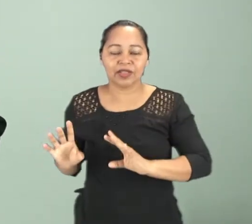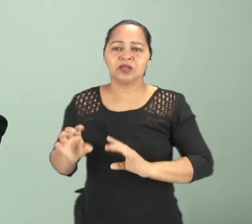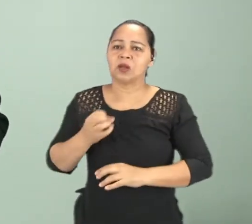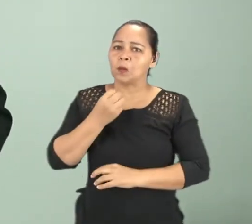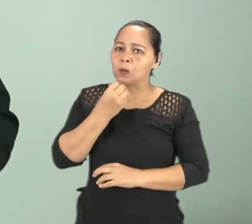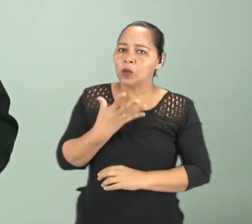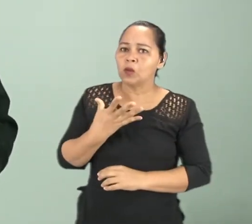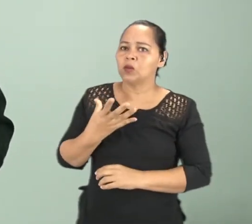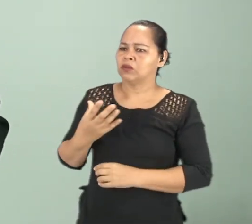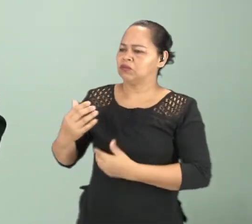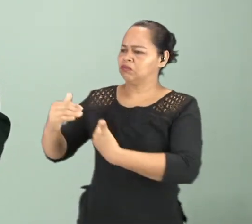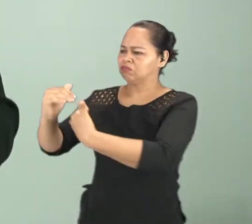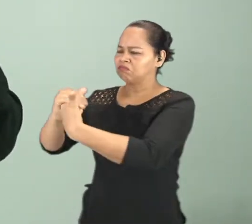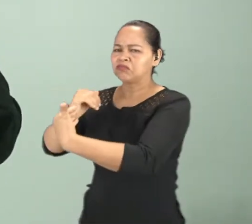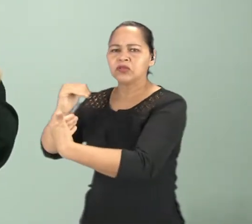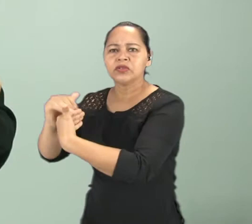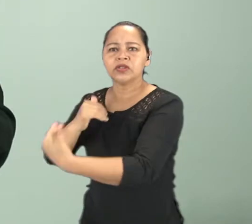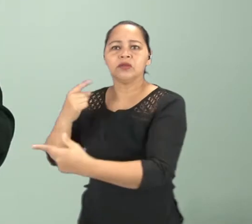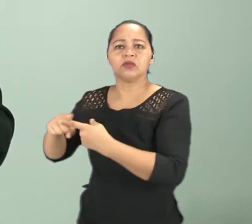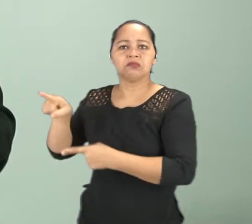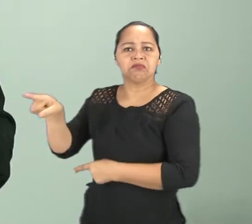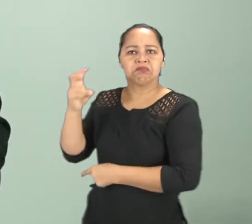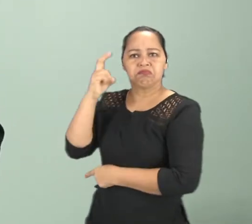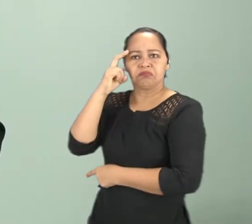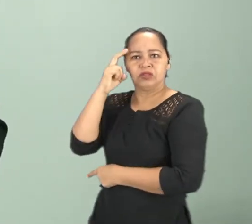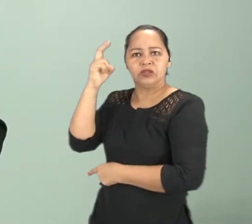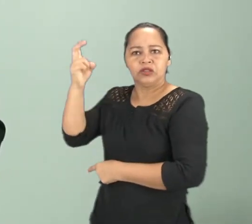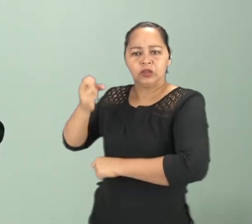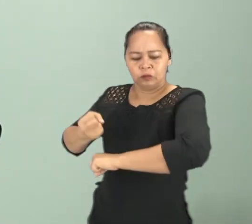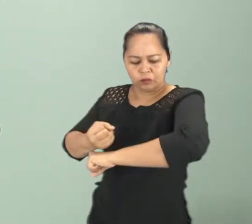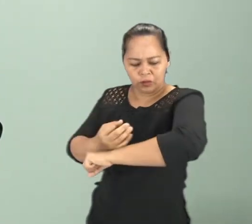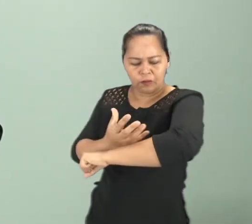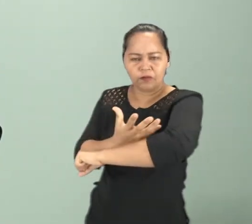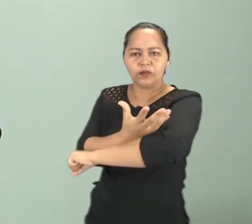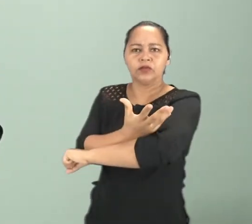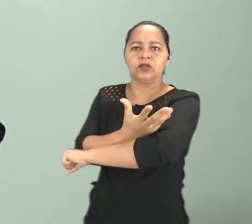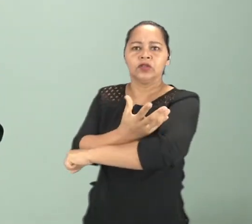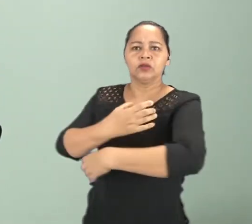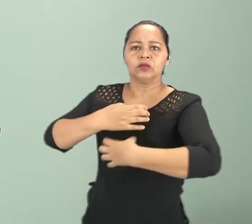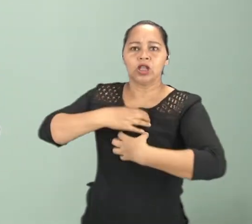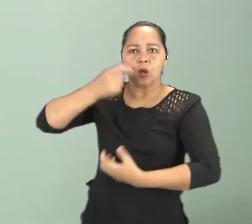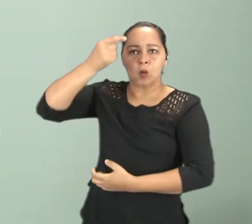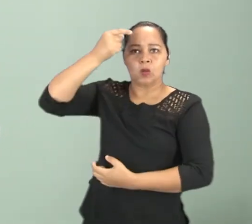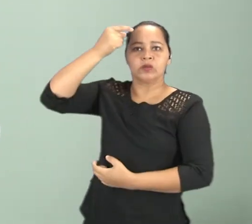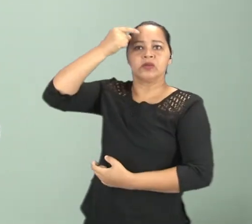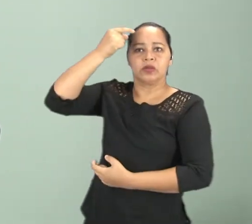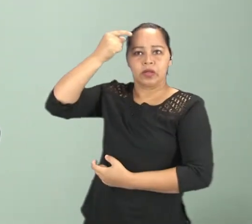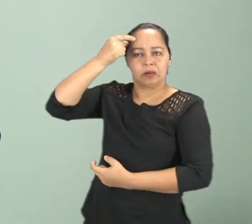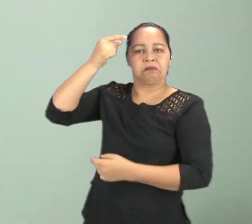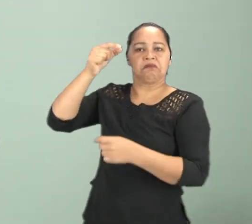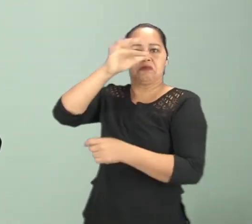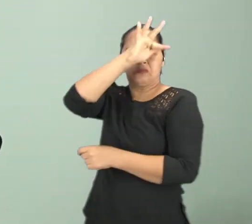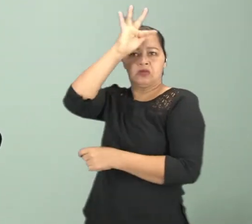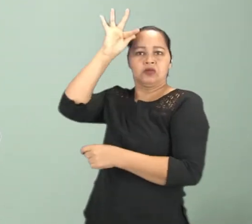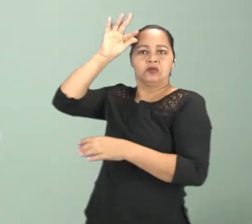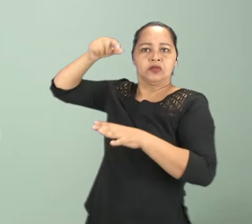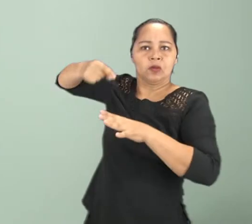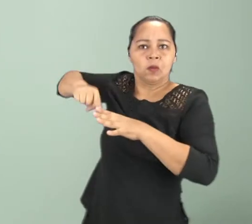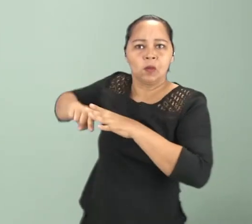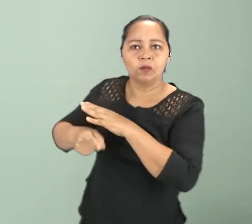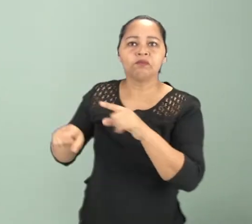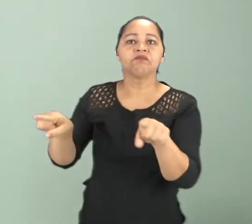ouvi-las e vê-las, né, de uma forma afetiva e de uma forma importante também, tá ok?